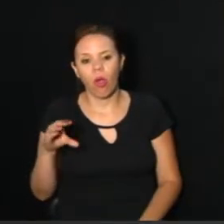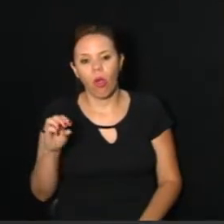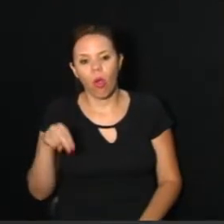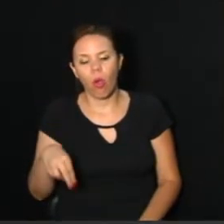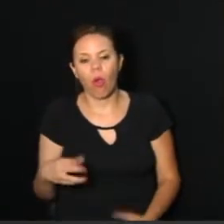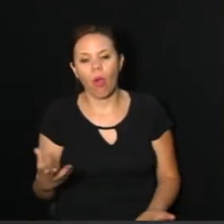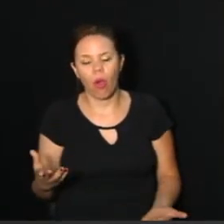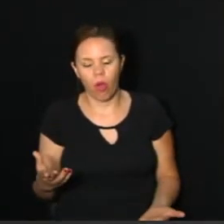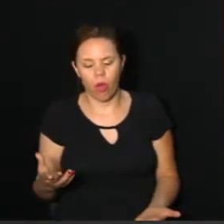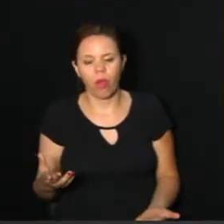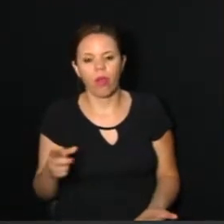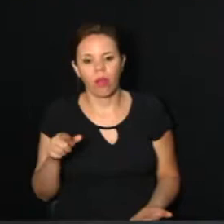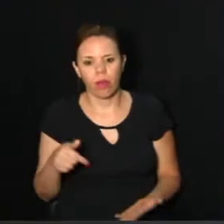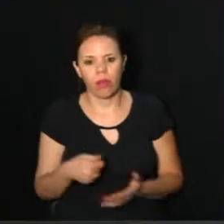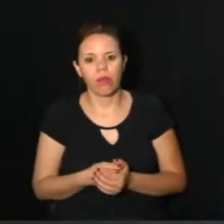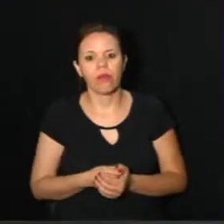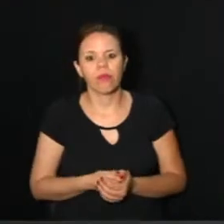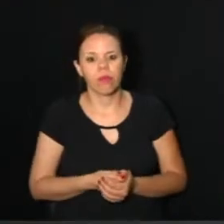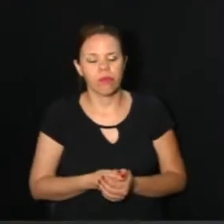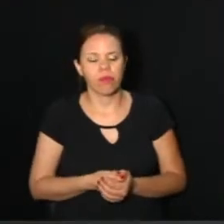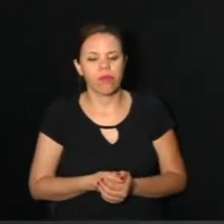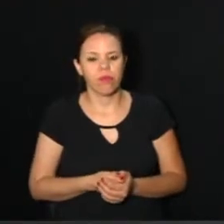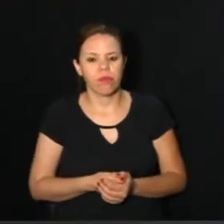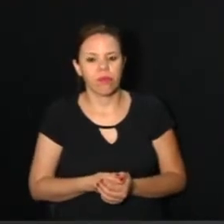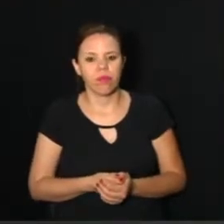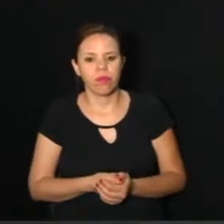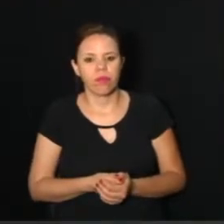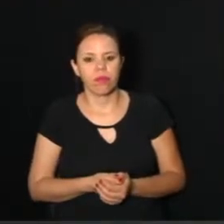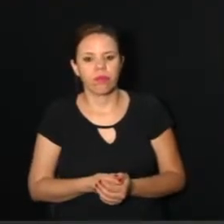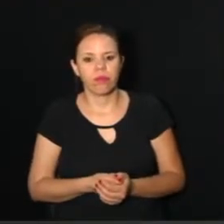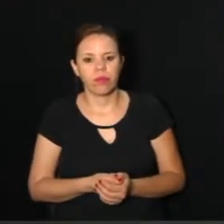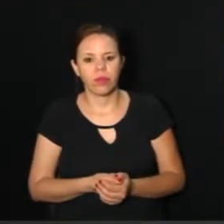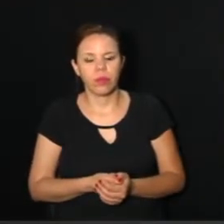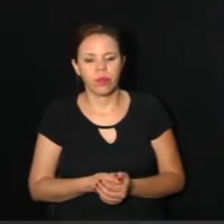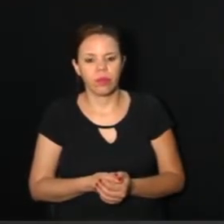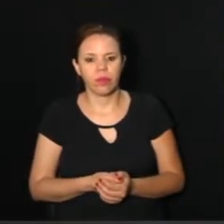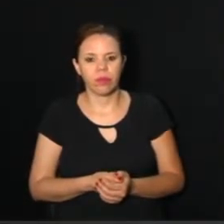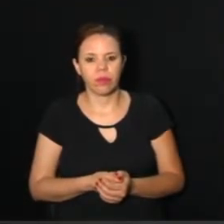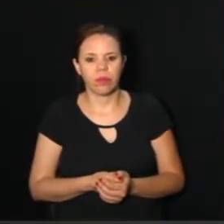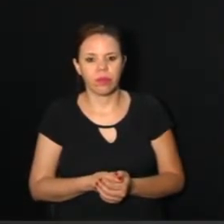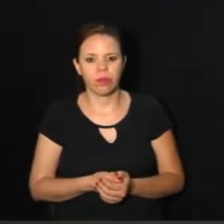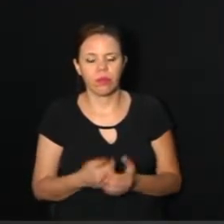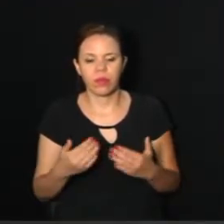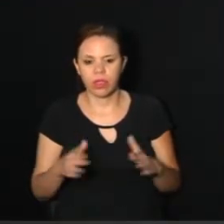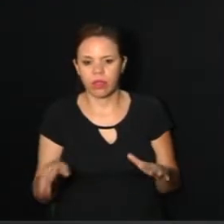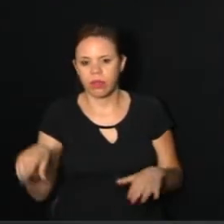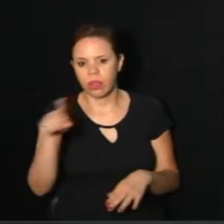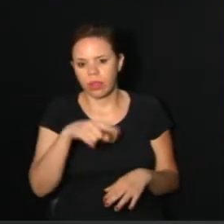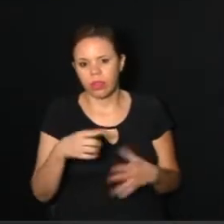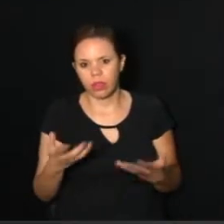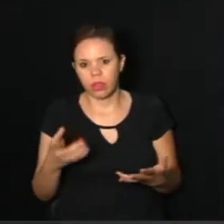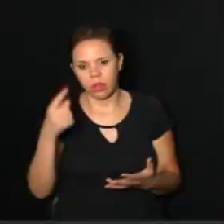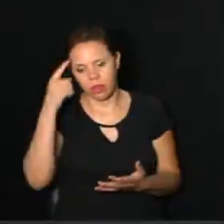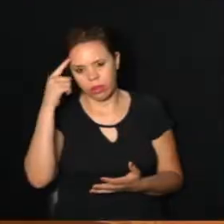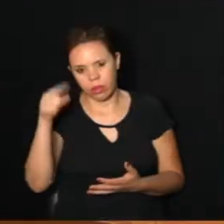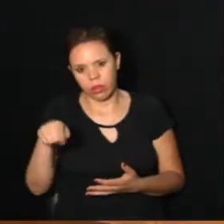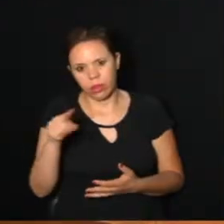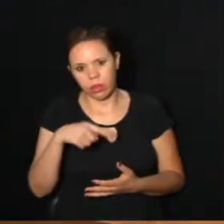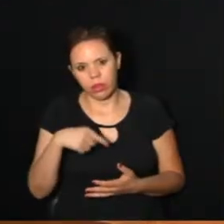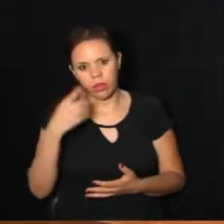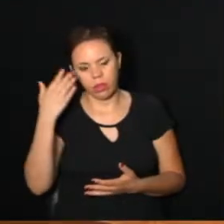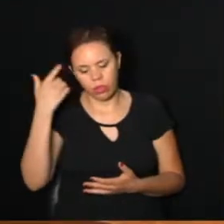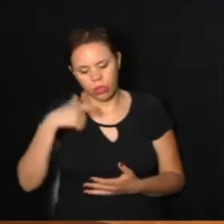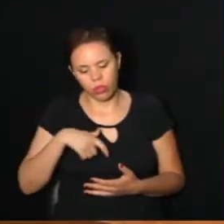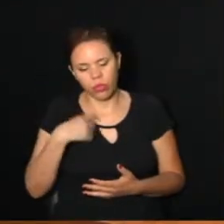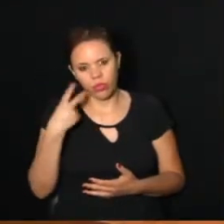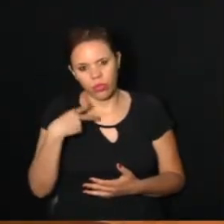PROCON atualiza esse QR Code. Tá? Lancei o desafio, querido. É uma ideia, e eu sou um dos